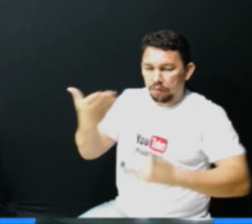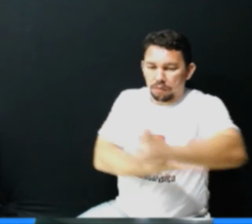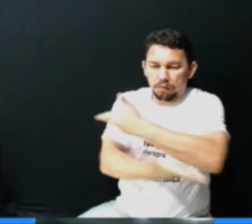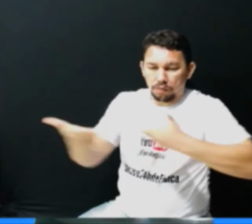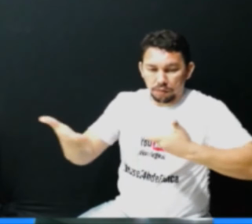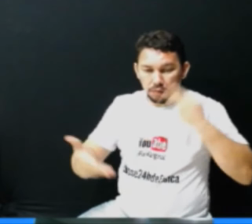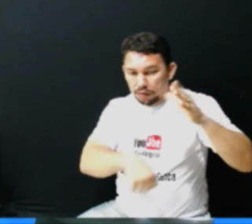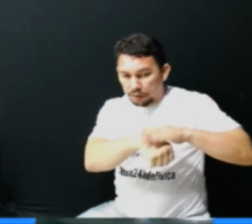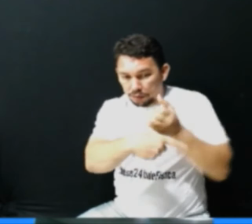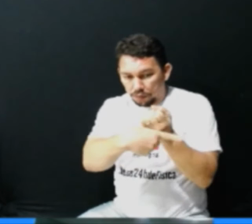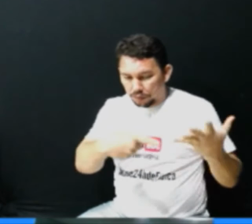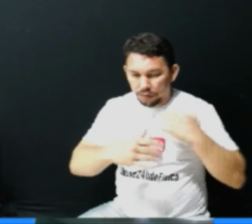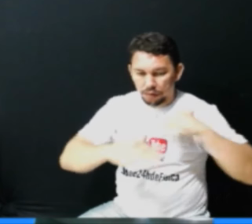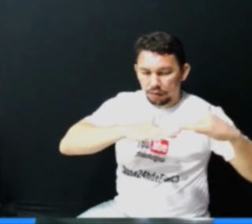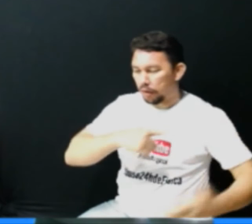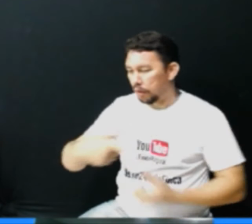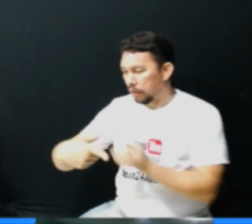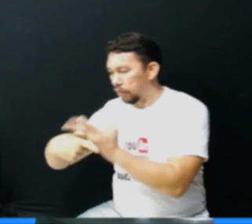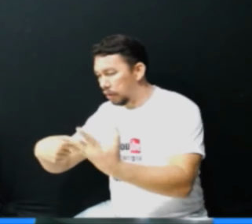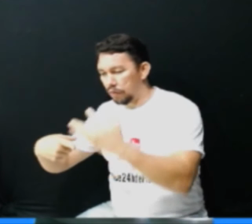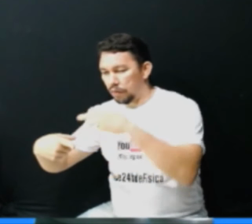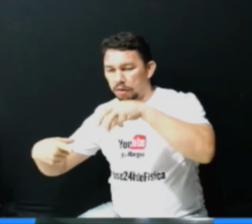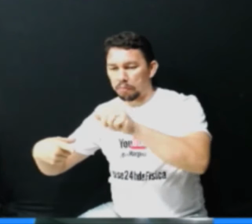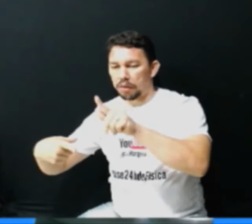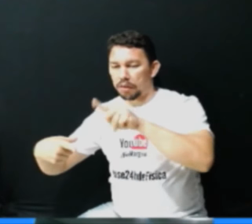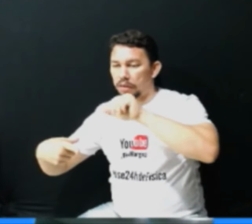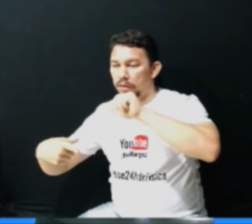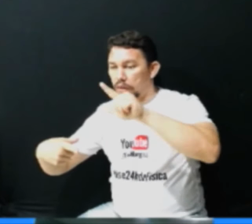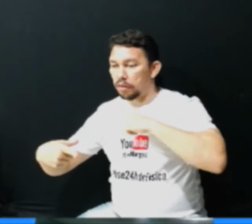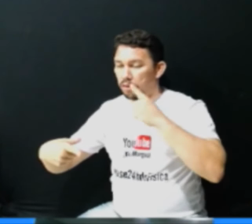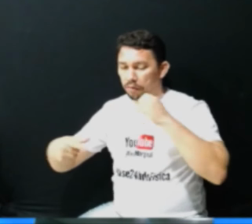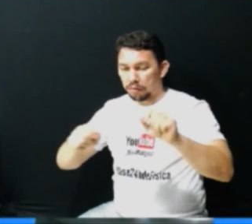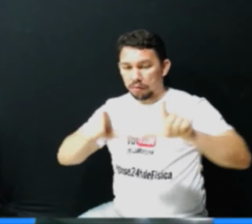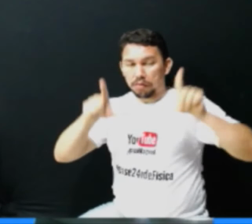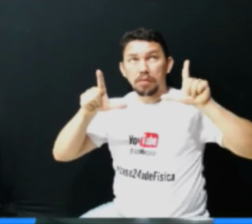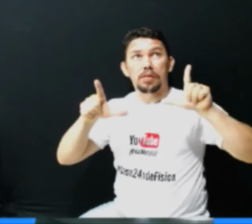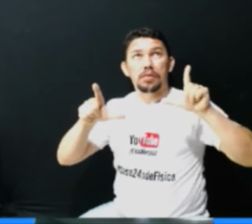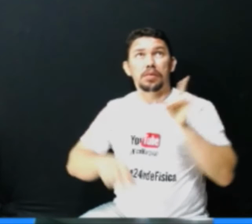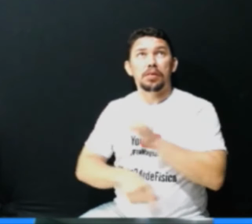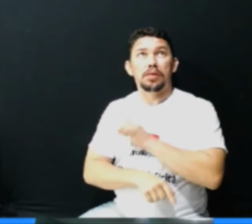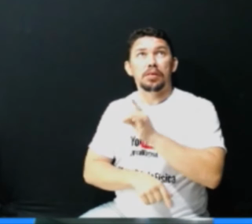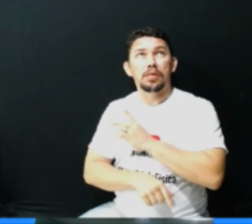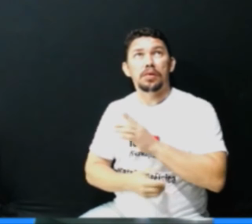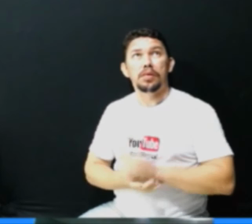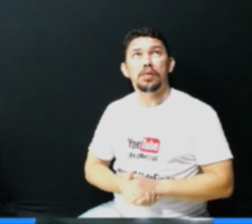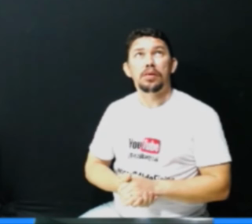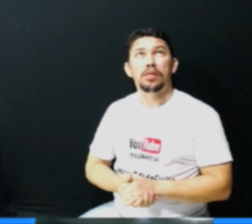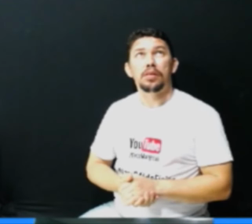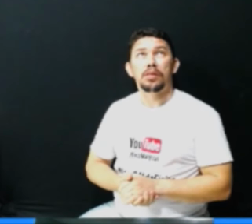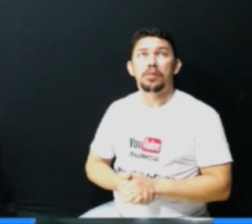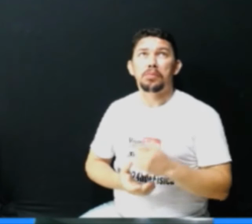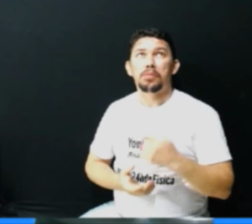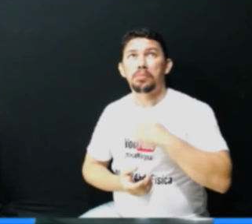Manda ver. Beleza. Então, eu vou começar o seguinte. Eu vou compartilhar a minha tela aqui. Eu estava com medo de compartilhamento de tela não funcionar no